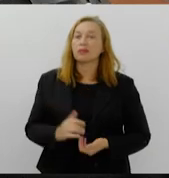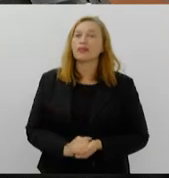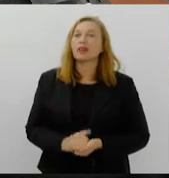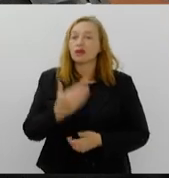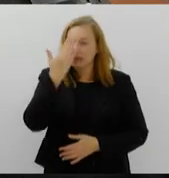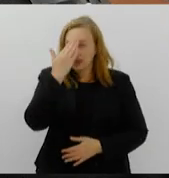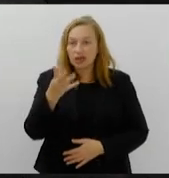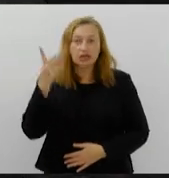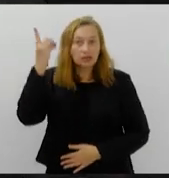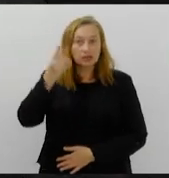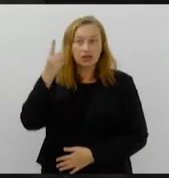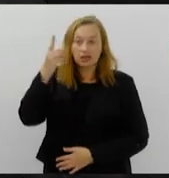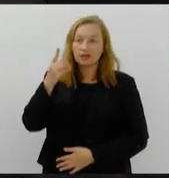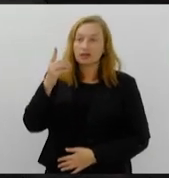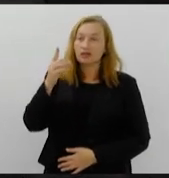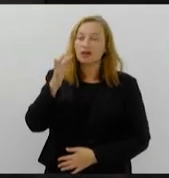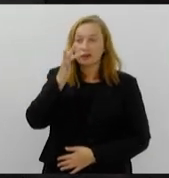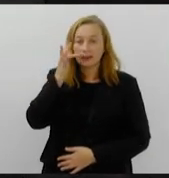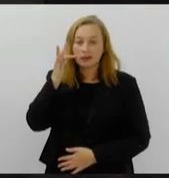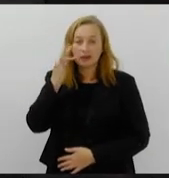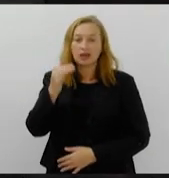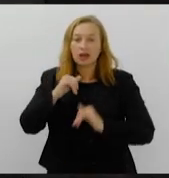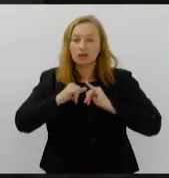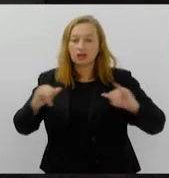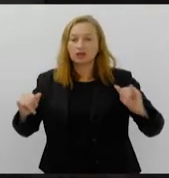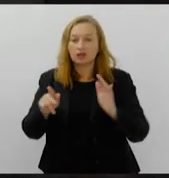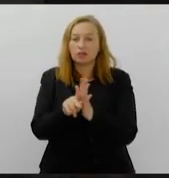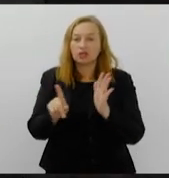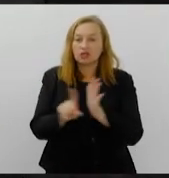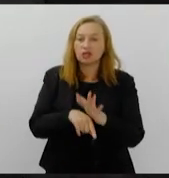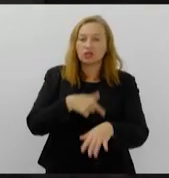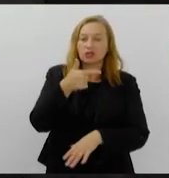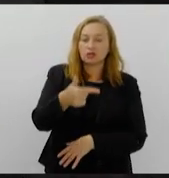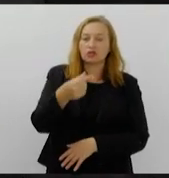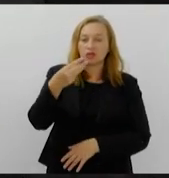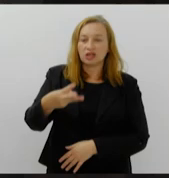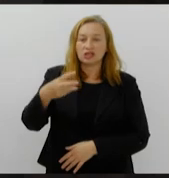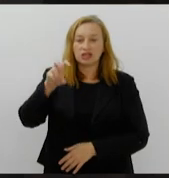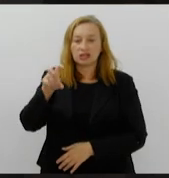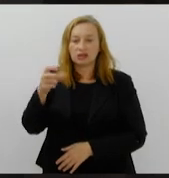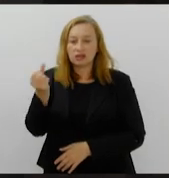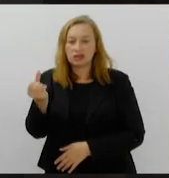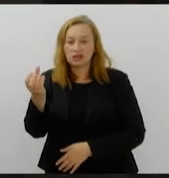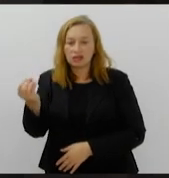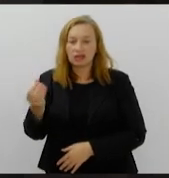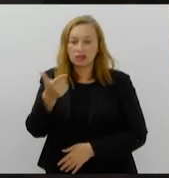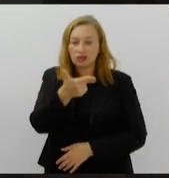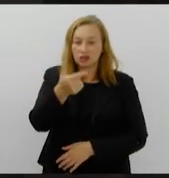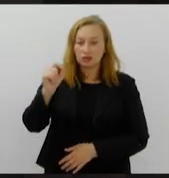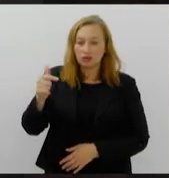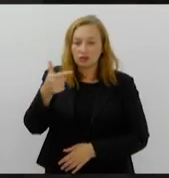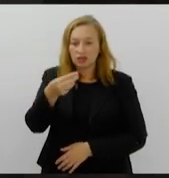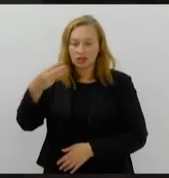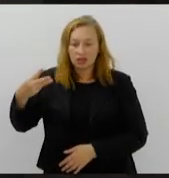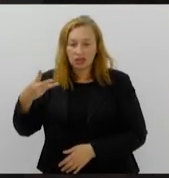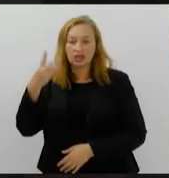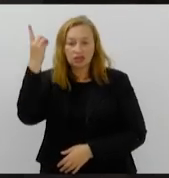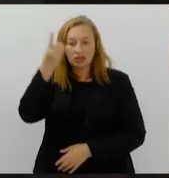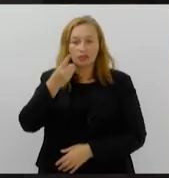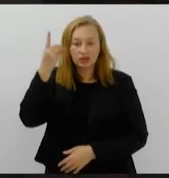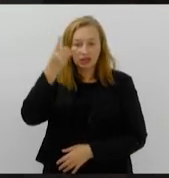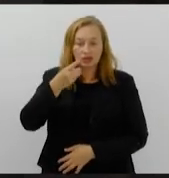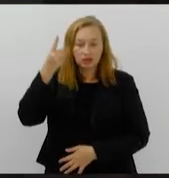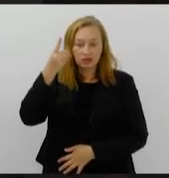Obrigado, deputado Flávio Serafini. Anuncio o projeto de lei número 2360 de 2023, de autoria